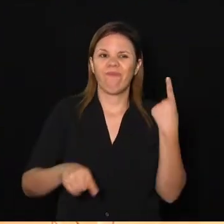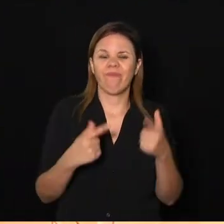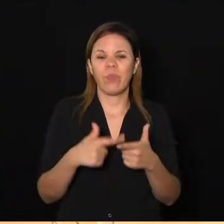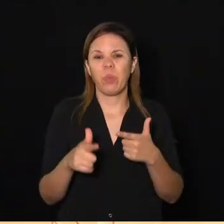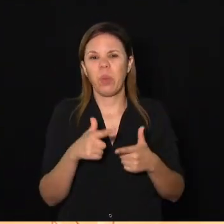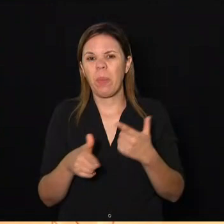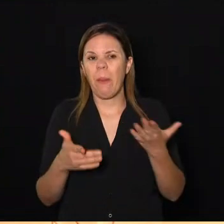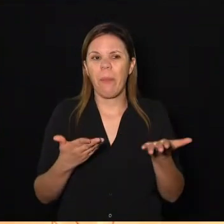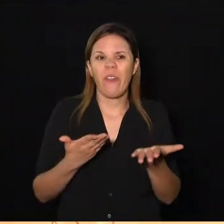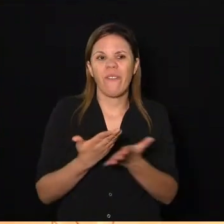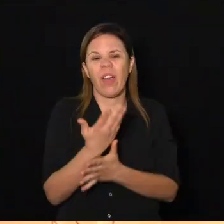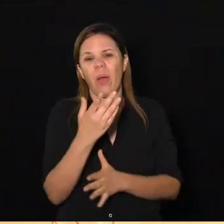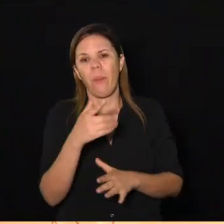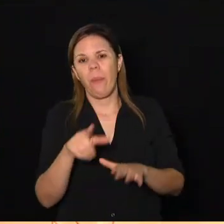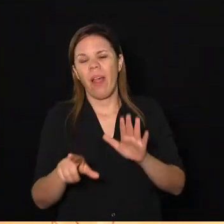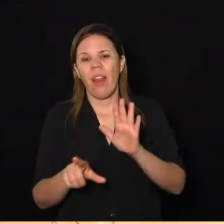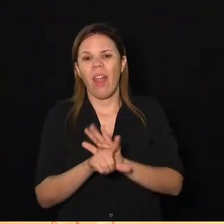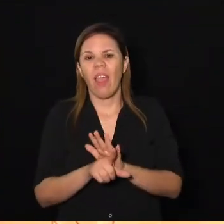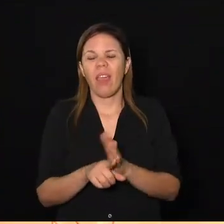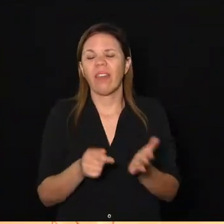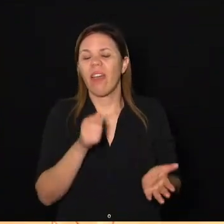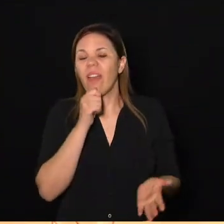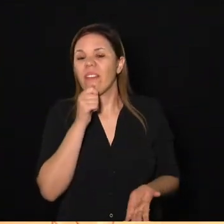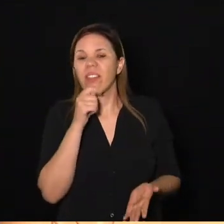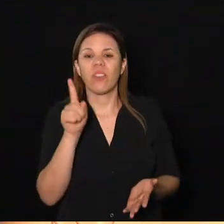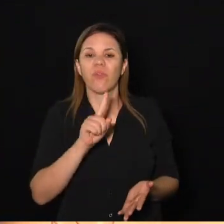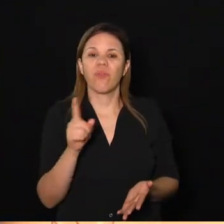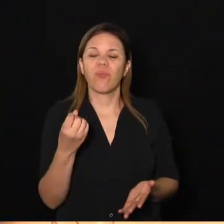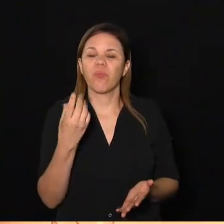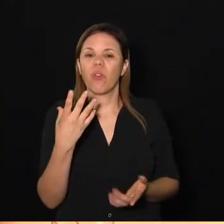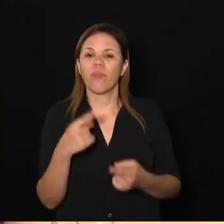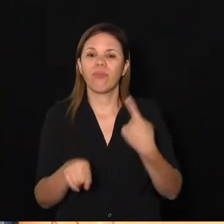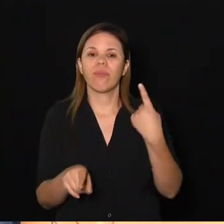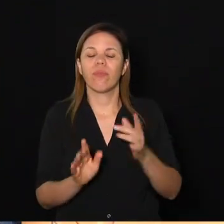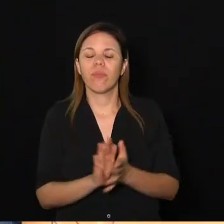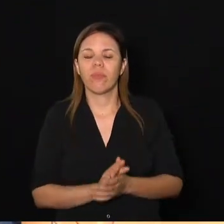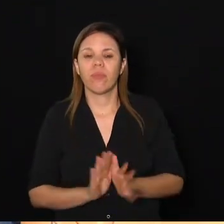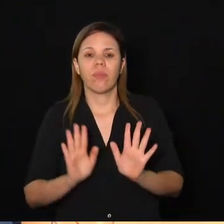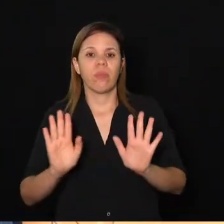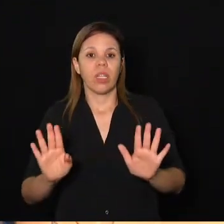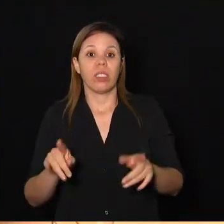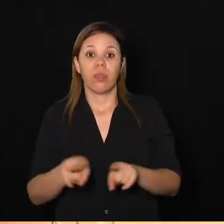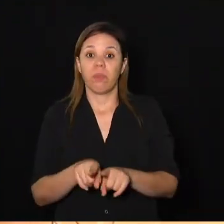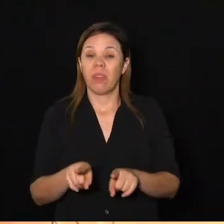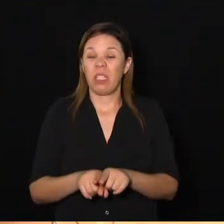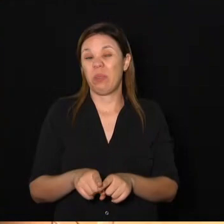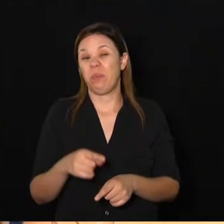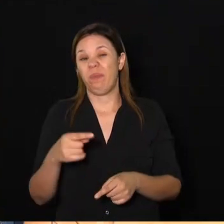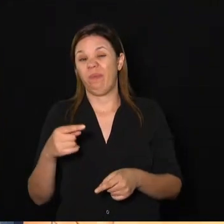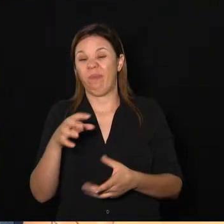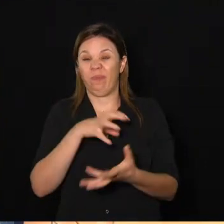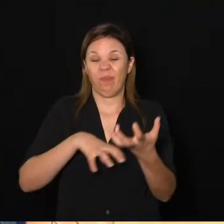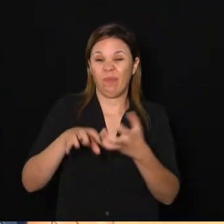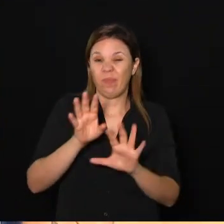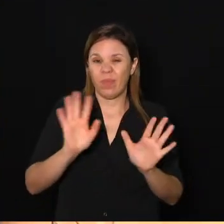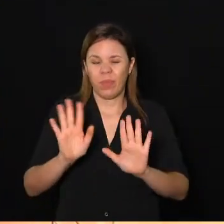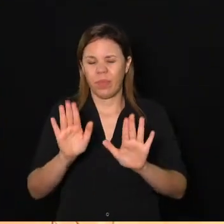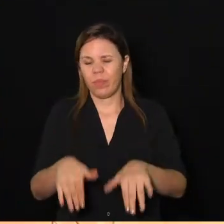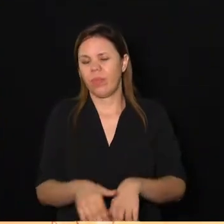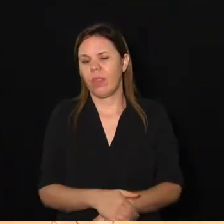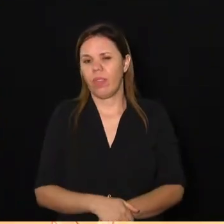uma lei que talvez não seja sancionada ou que se for sancionada talvez seja aí contestada dentro do Ministério Público enfim